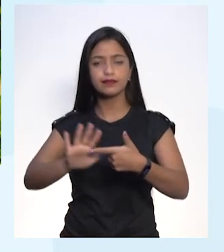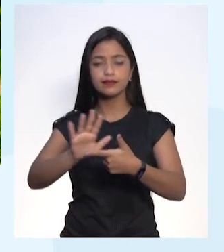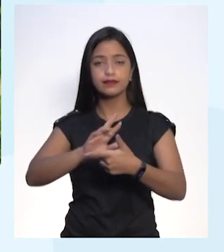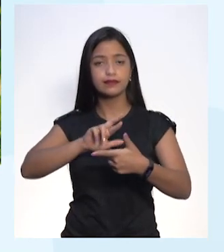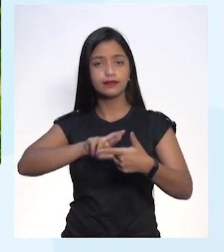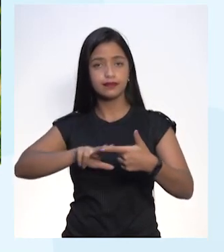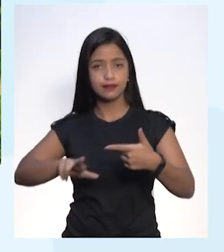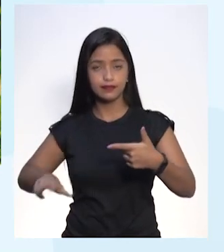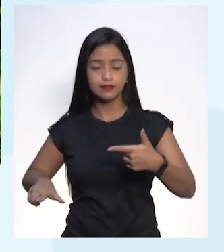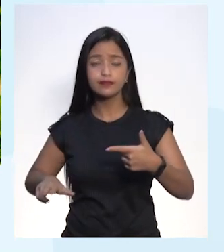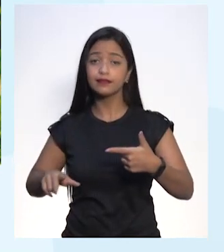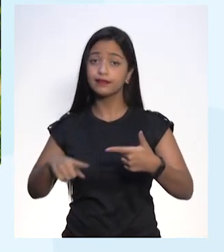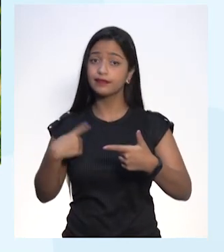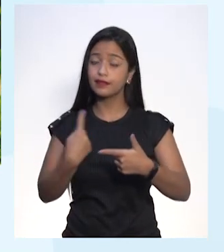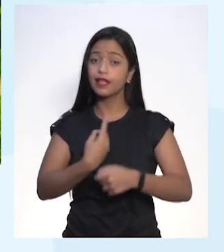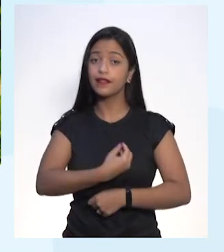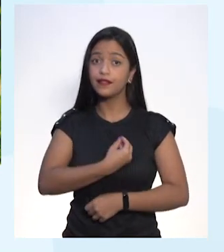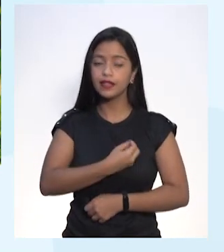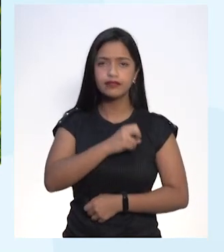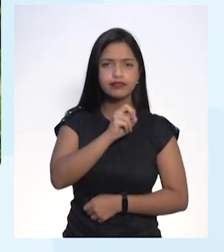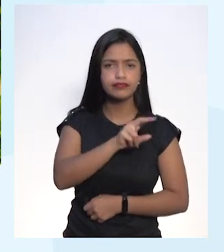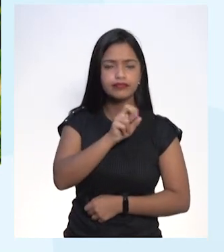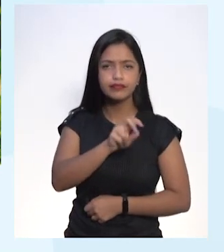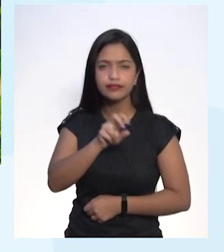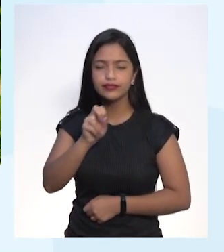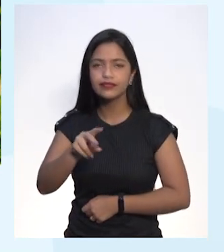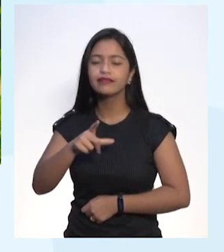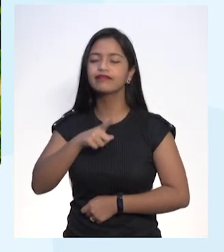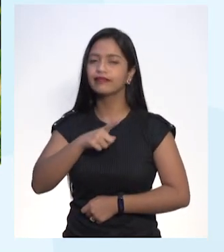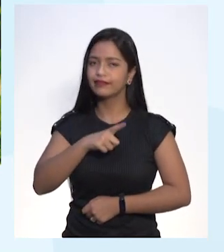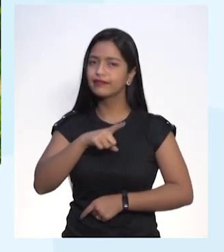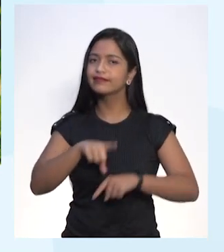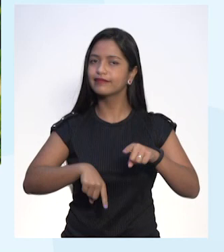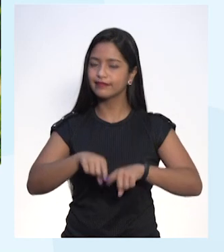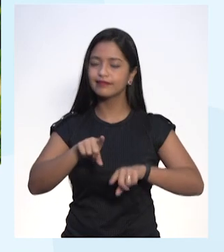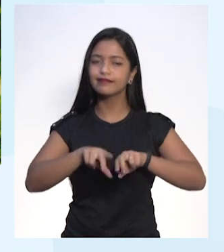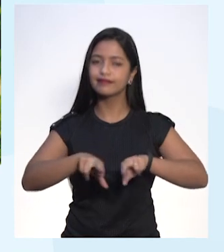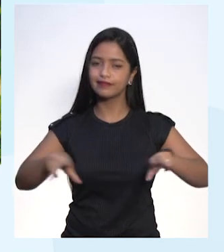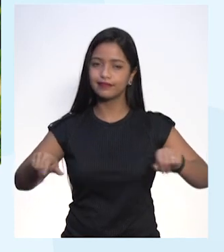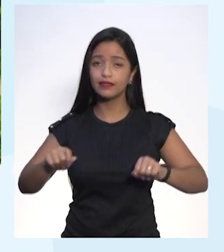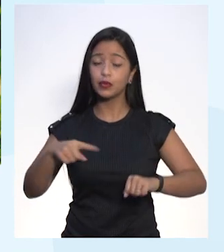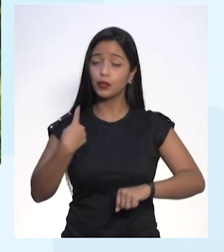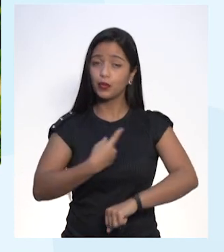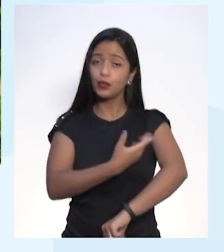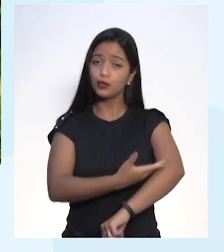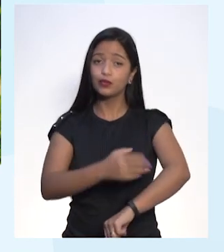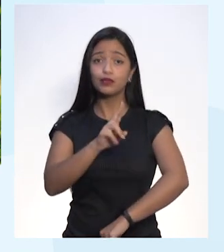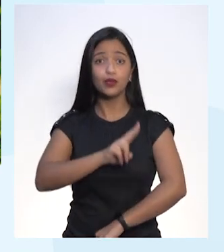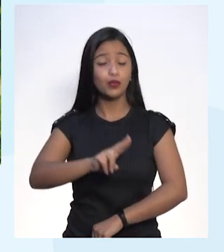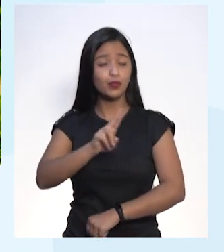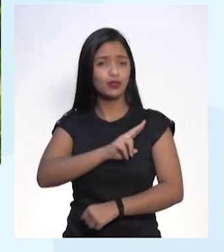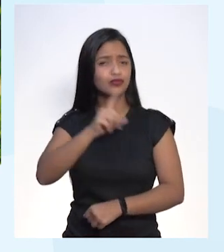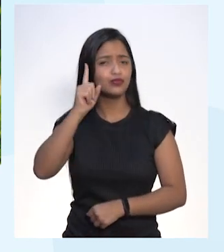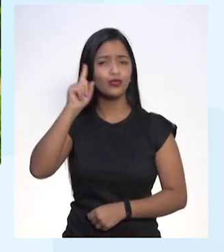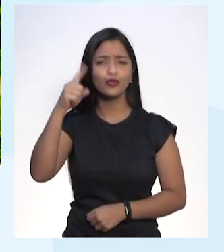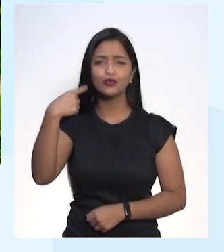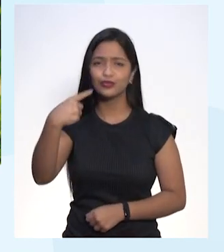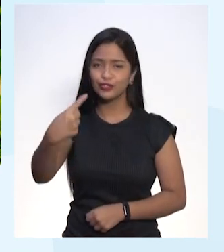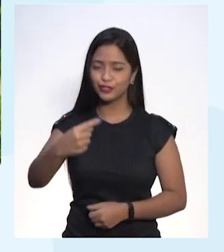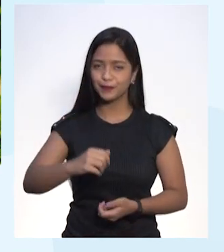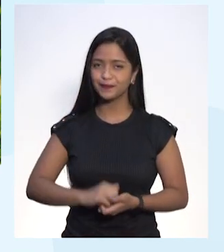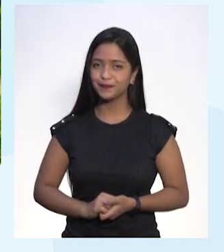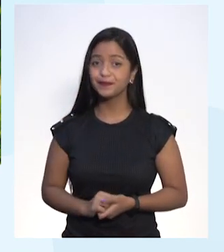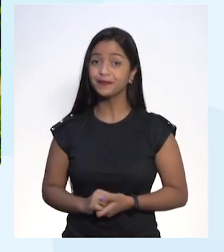de forma de objetos, na forma de objetos, que utilizamos diariamente. Isso aí acho que